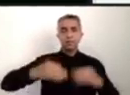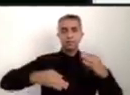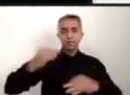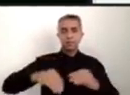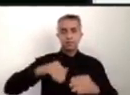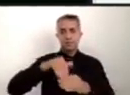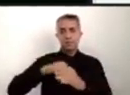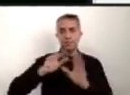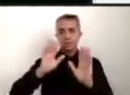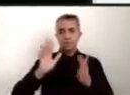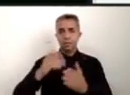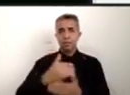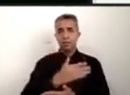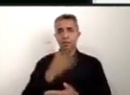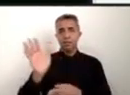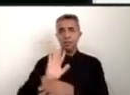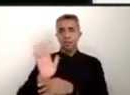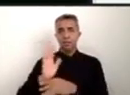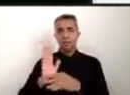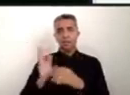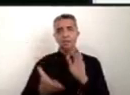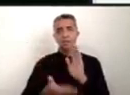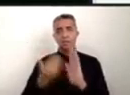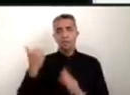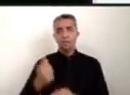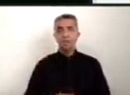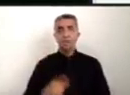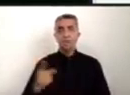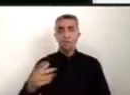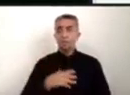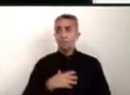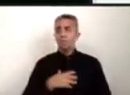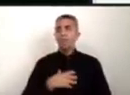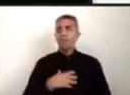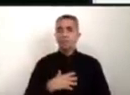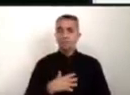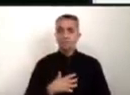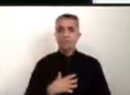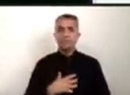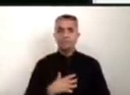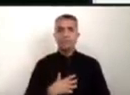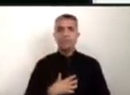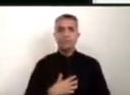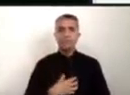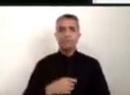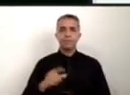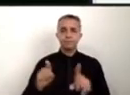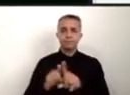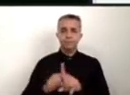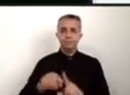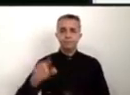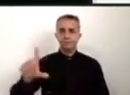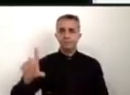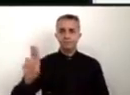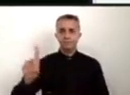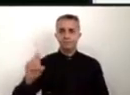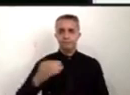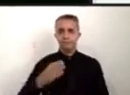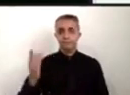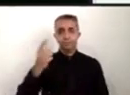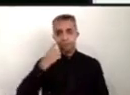esse vídeo. Ele sentiu o golpe, ele ilúdio, ao ver que o acordo de apoio entre os dois